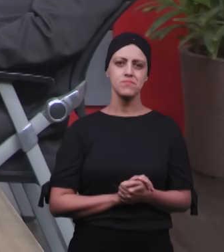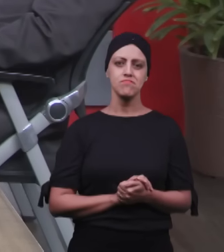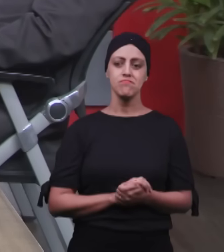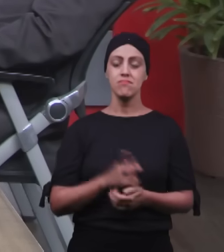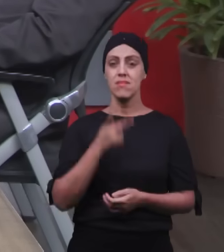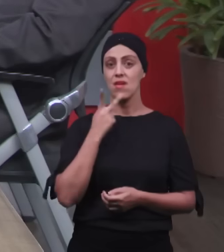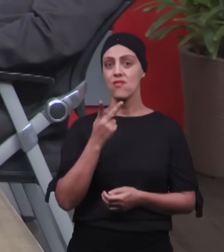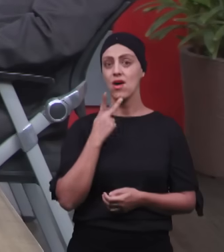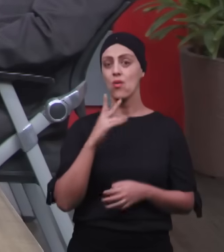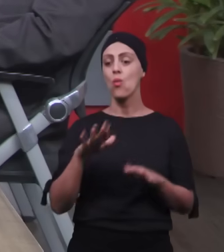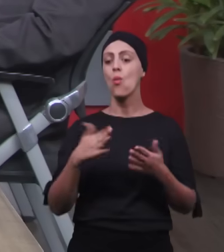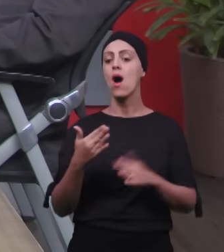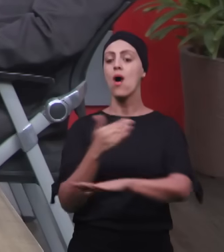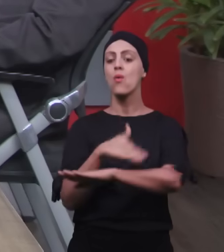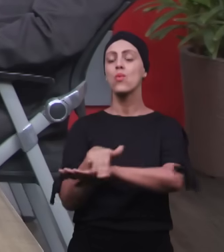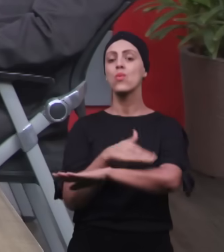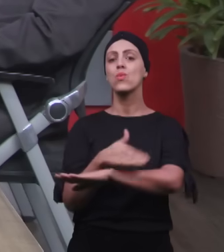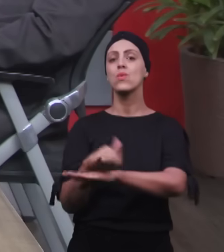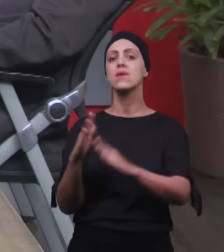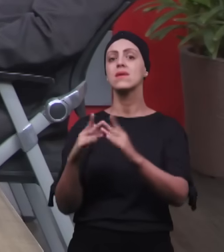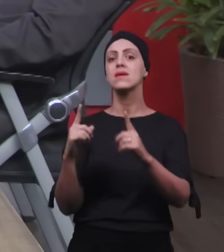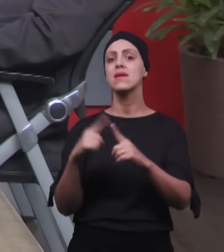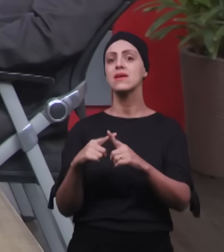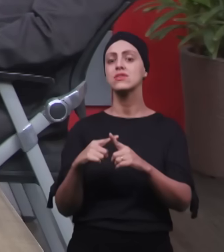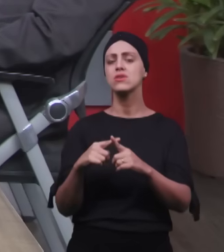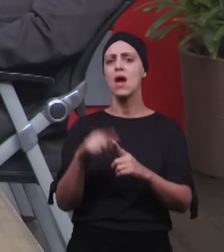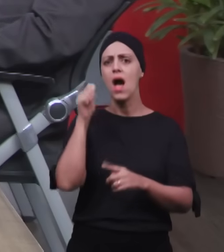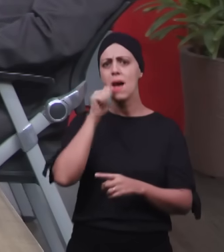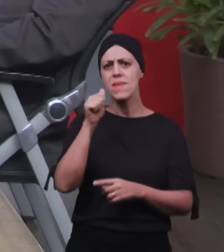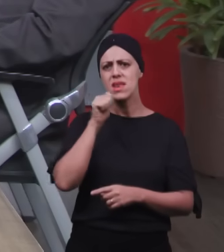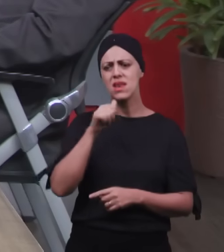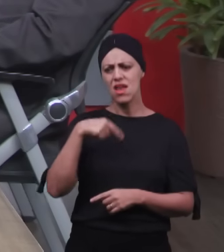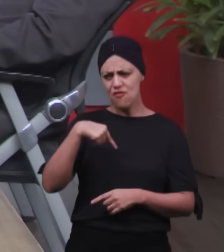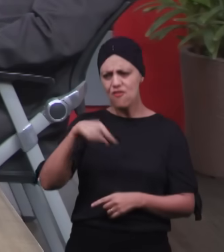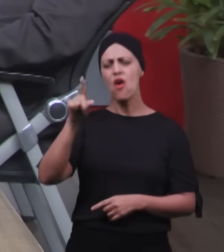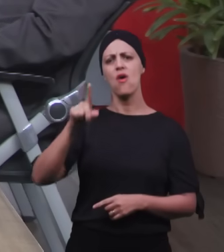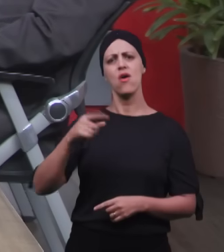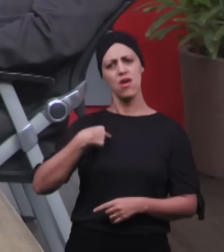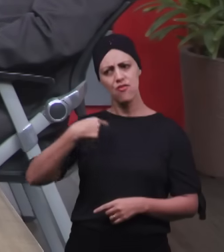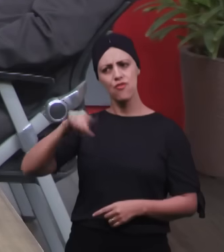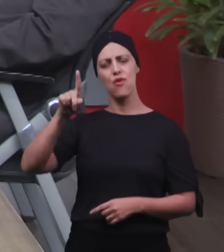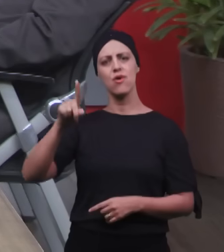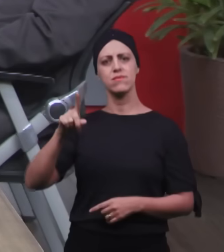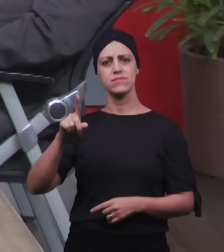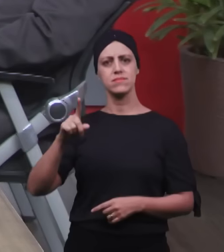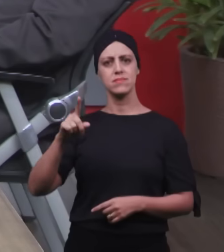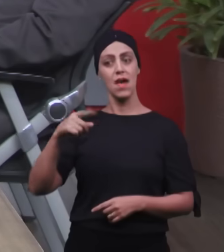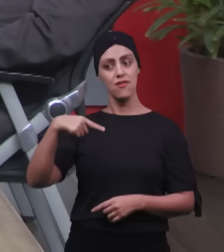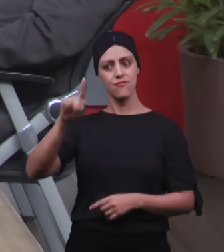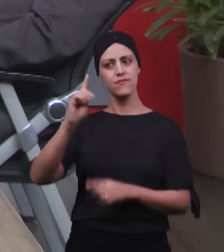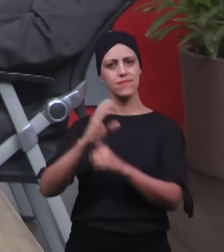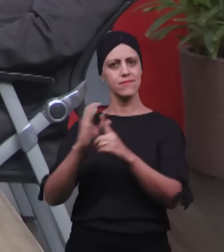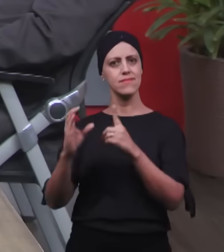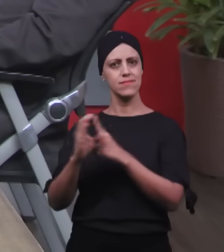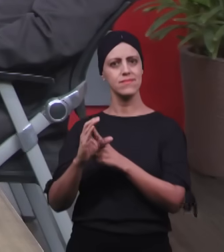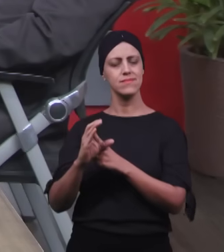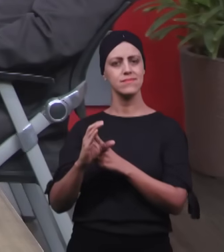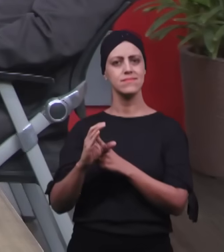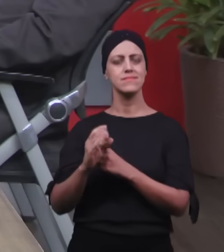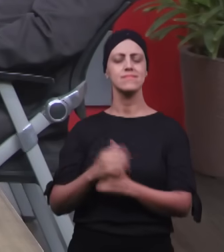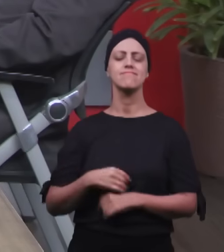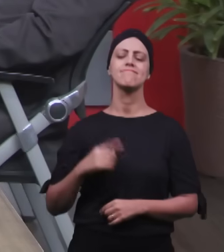indicou o endereço da igreja para menina né menina eu vou lá e ela foi no culto